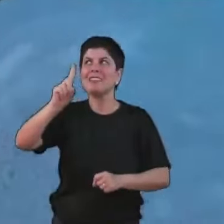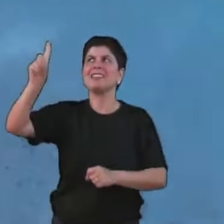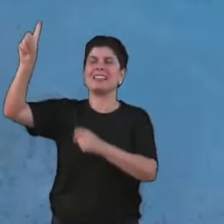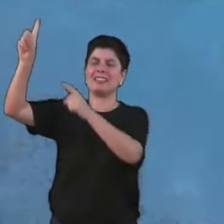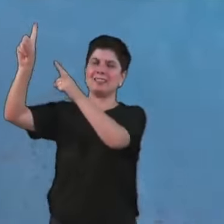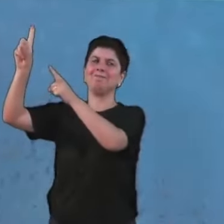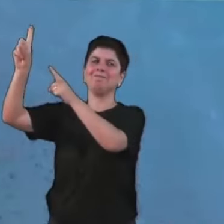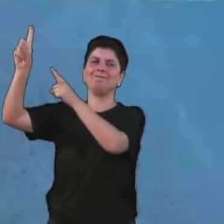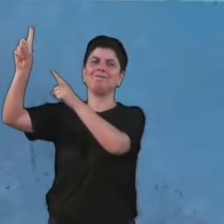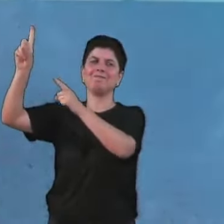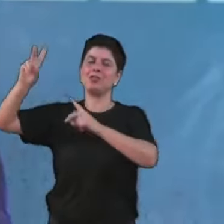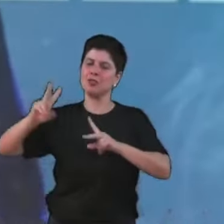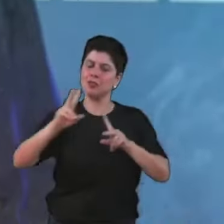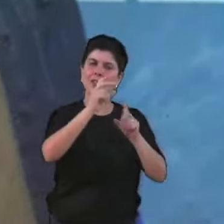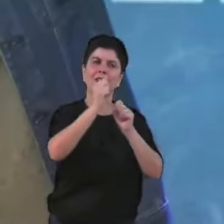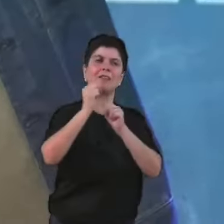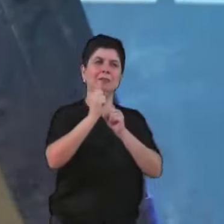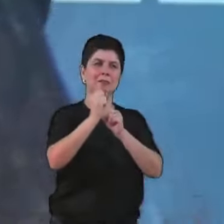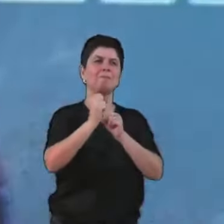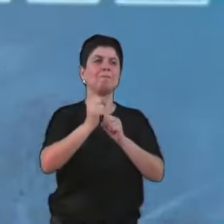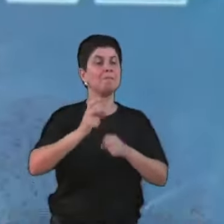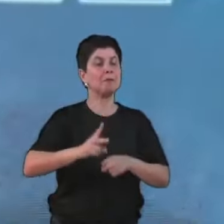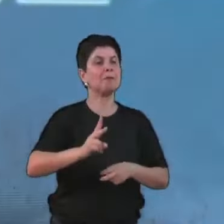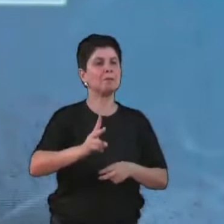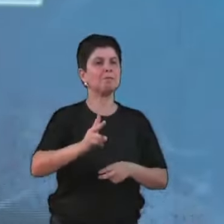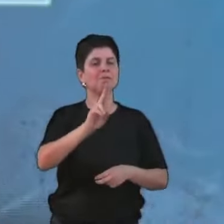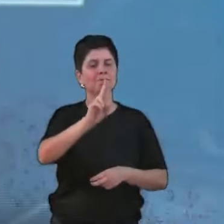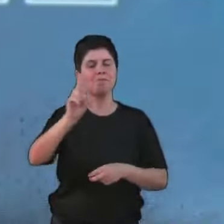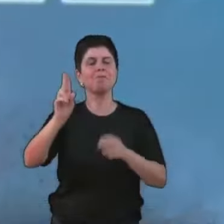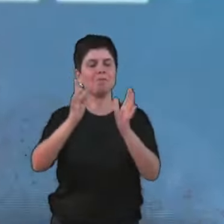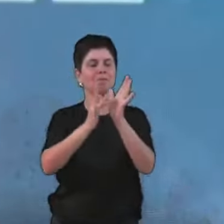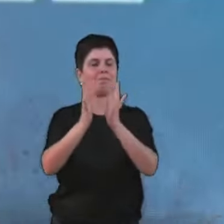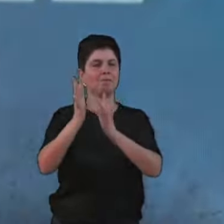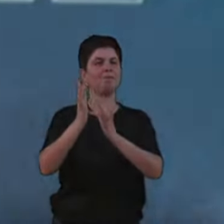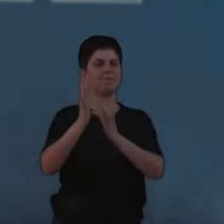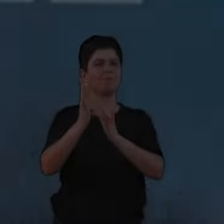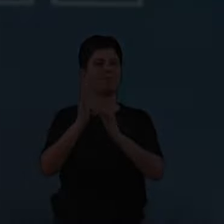que vai curar as pessoas dentro da sua casa. Em nome de Jesus, amém. Amém, amados?